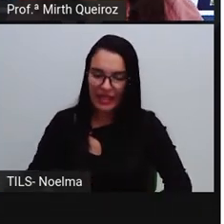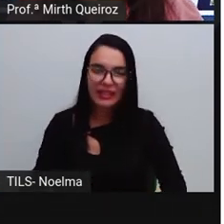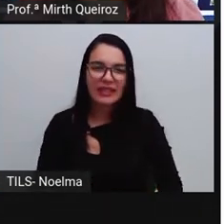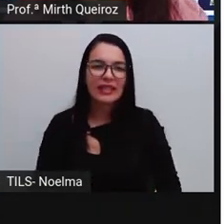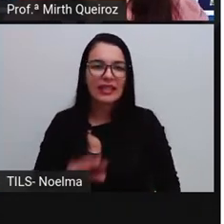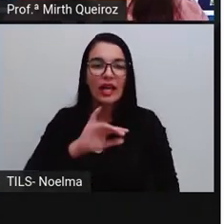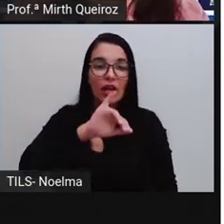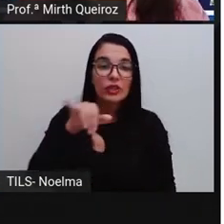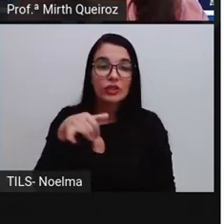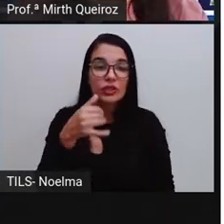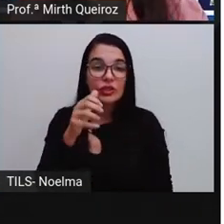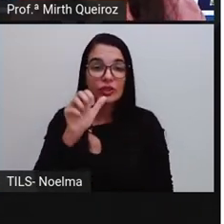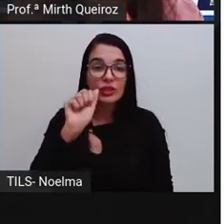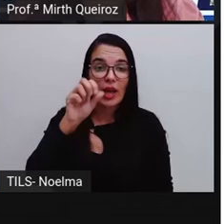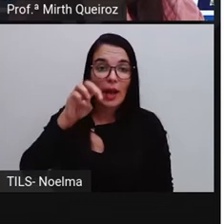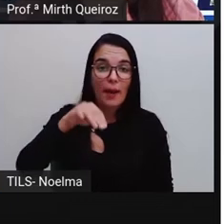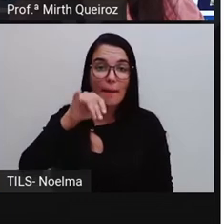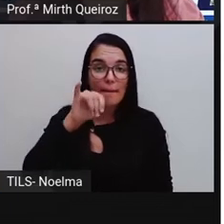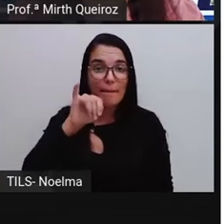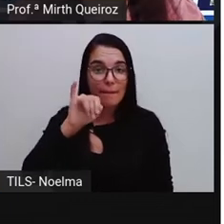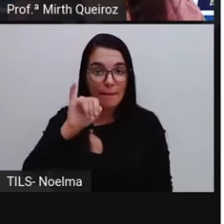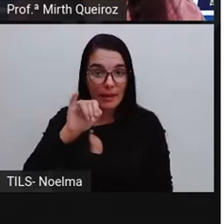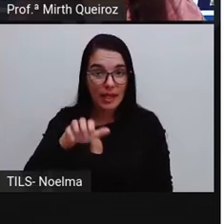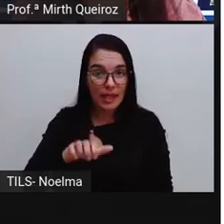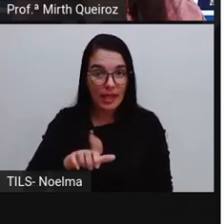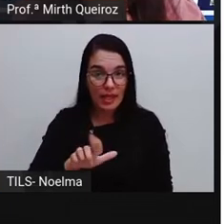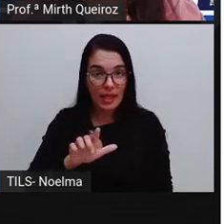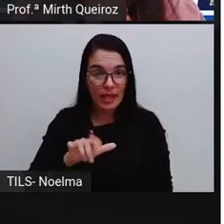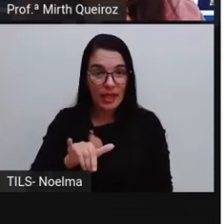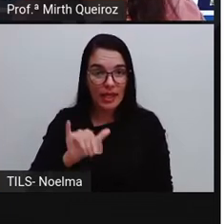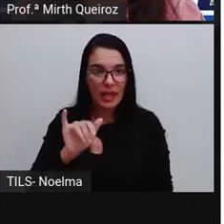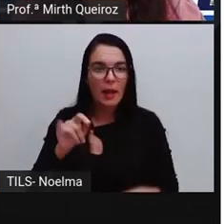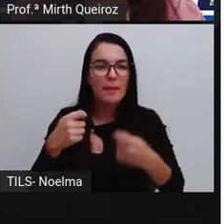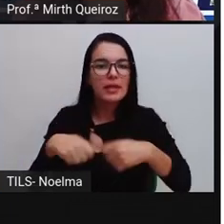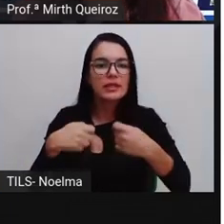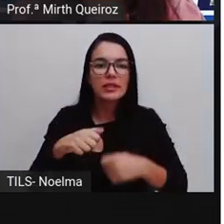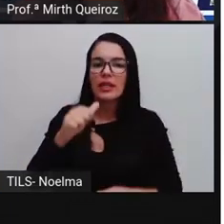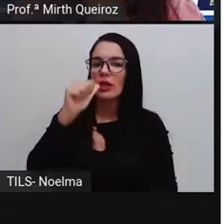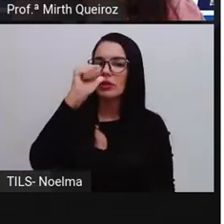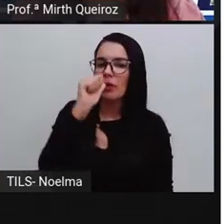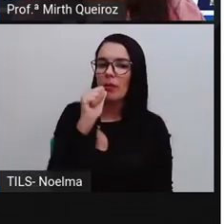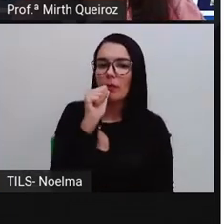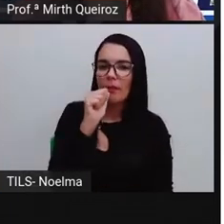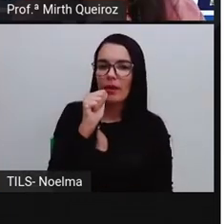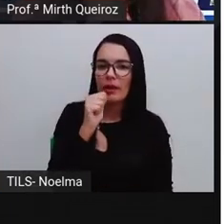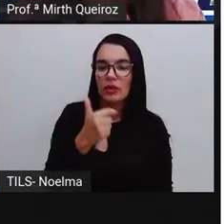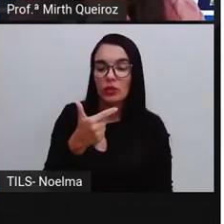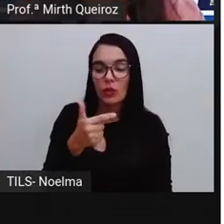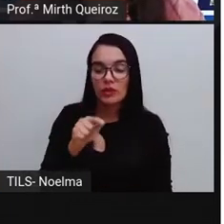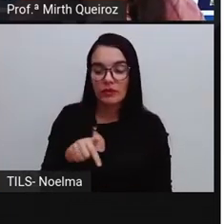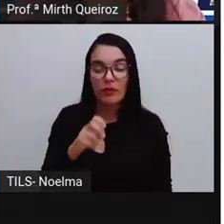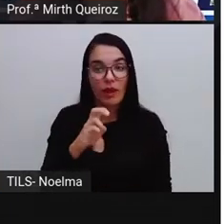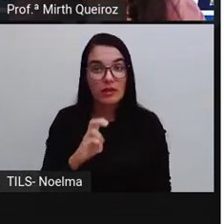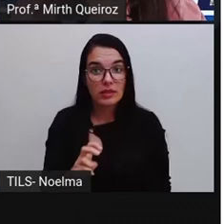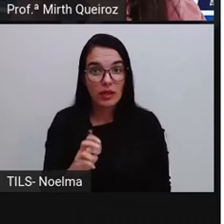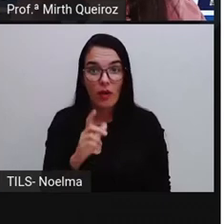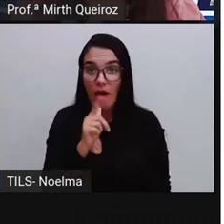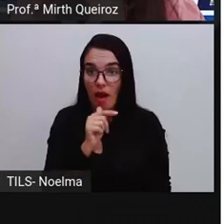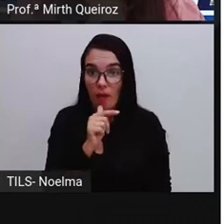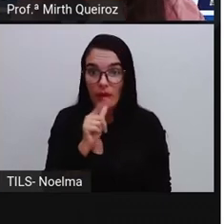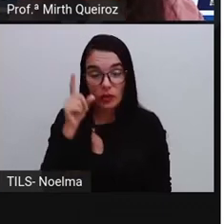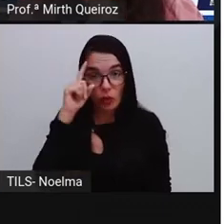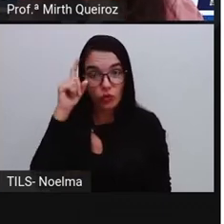Jamile precisa tomar 2,5 litros de água por dia. Isso corresponde